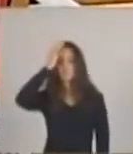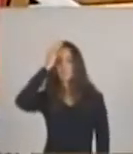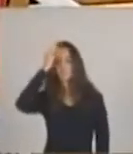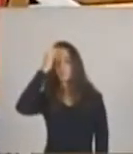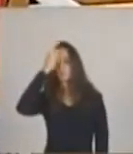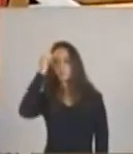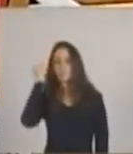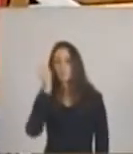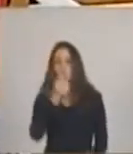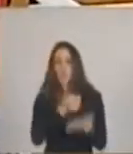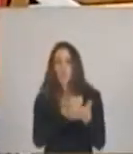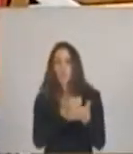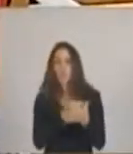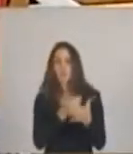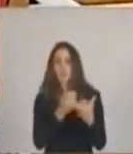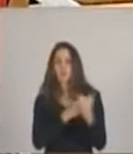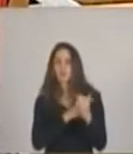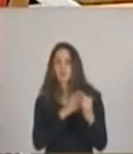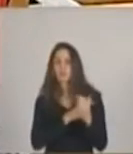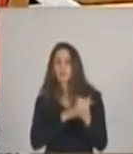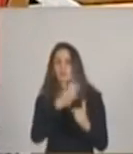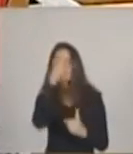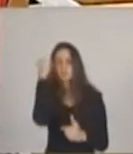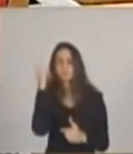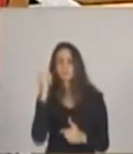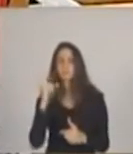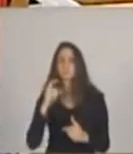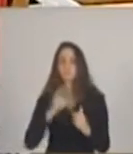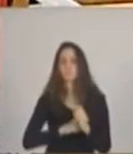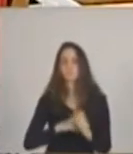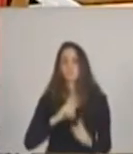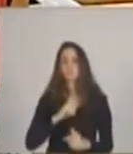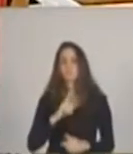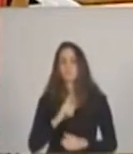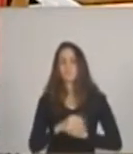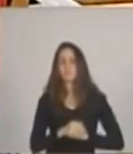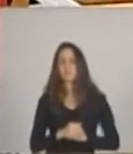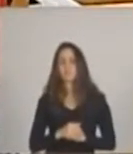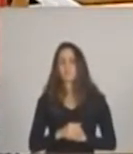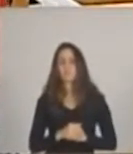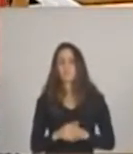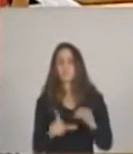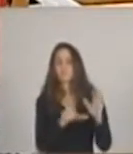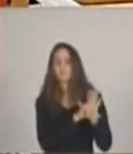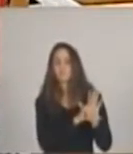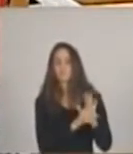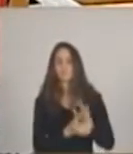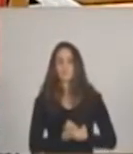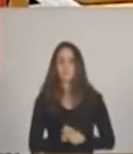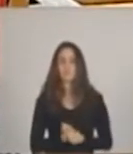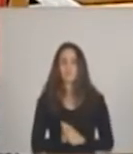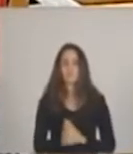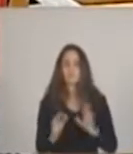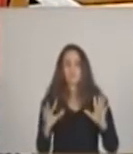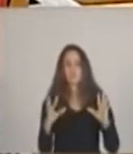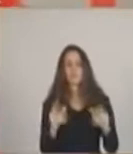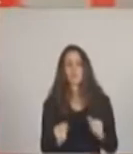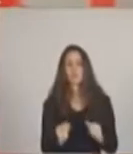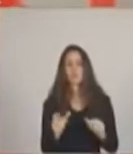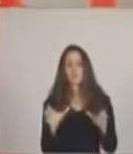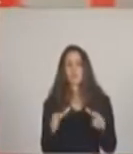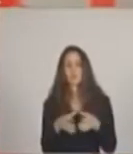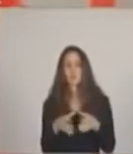cobrança de dívida dos consumidores, na forma que especifica a lei. Todas as